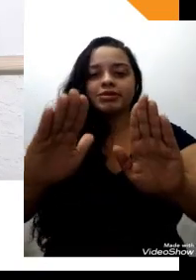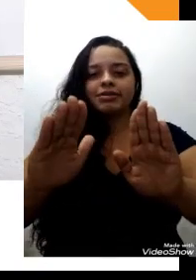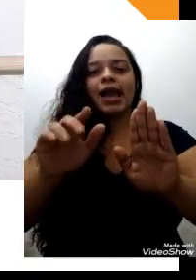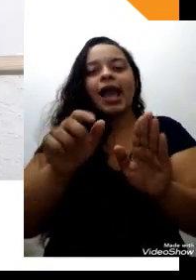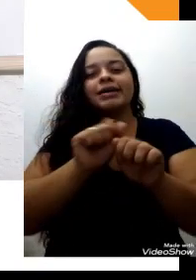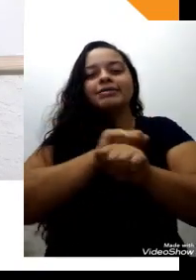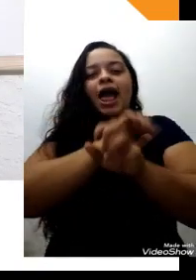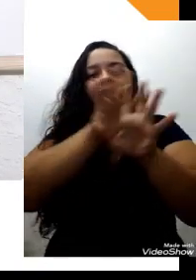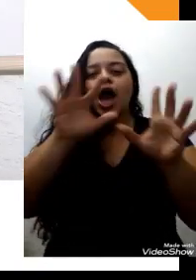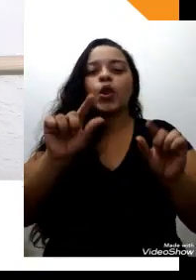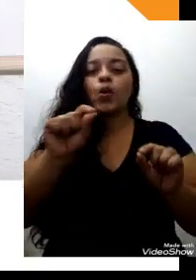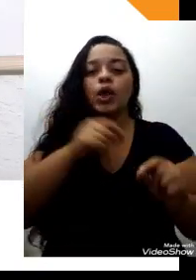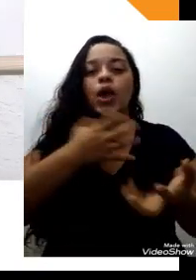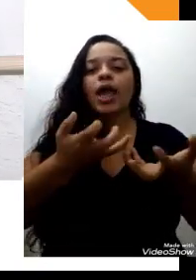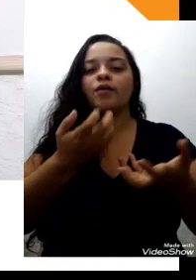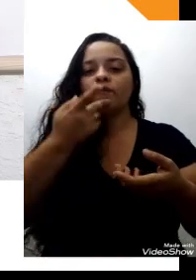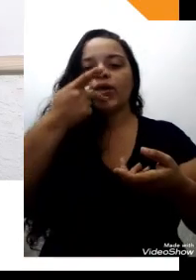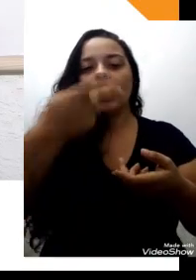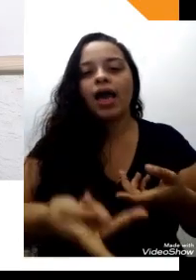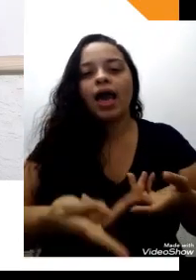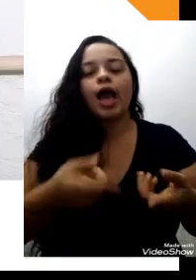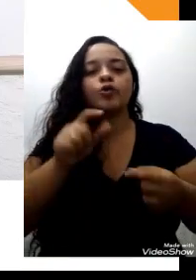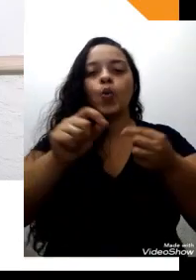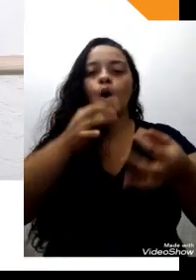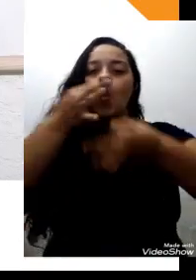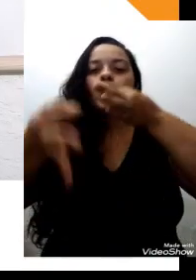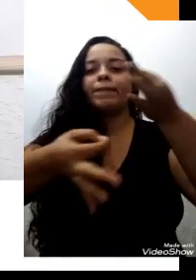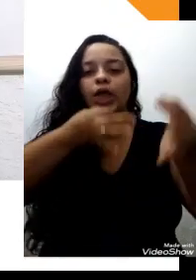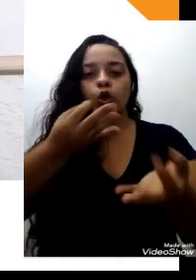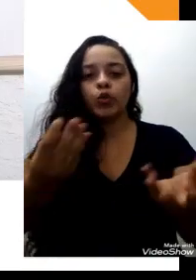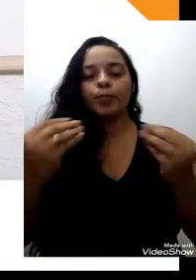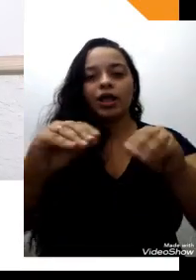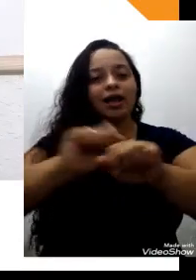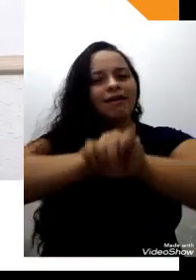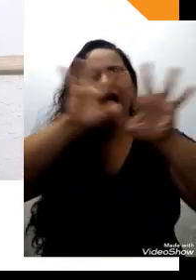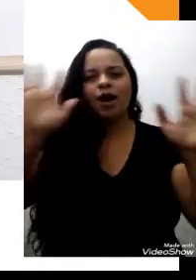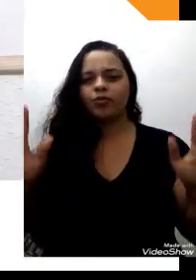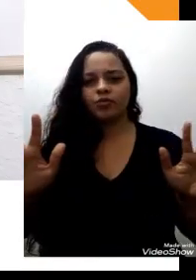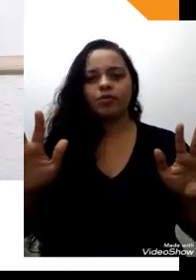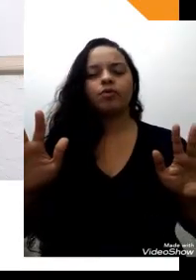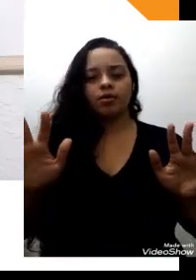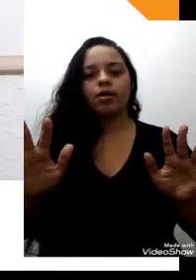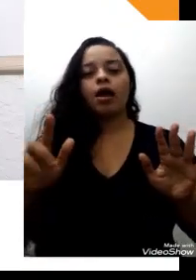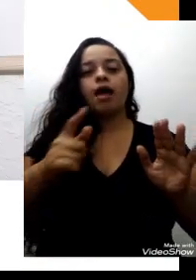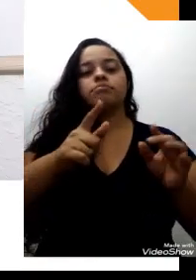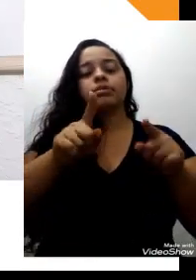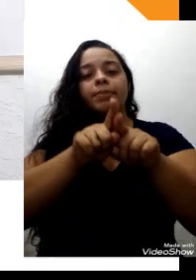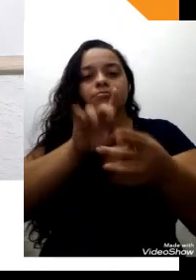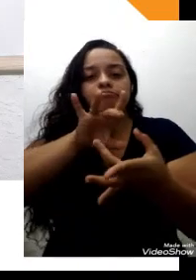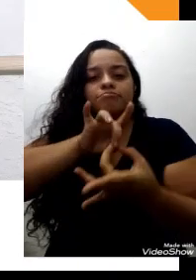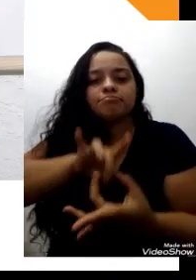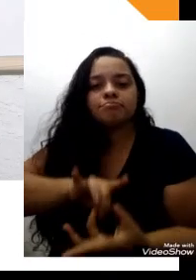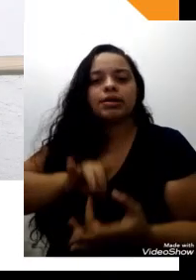bem claro o tipo de abordagem, a argumentação e o direcionamento que ele vai dar ao longo